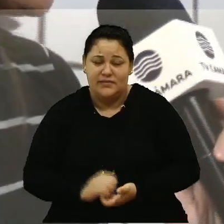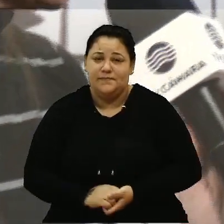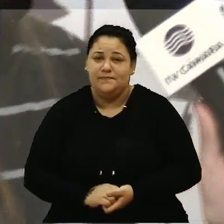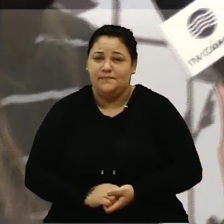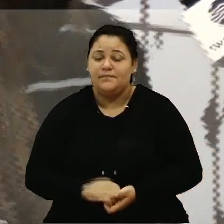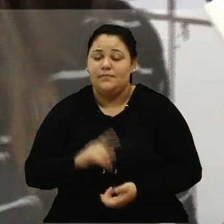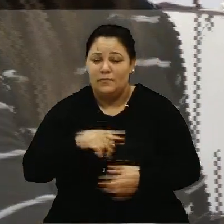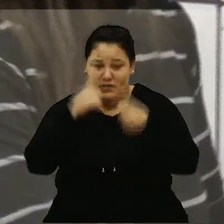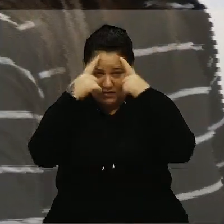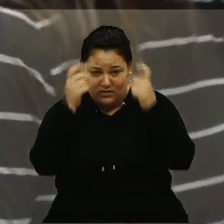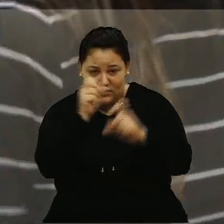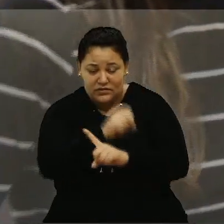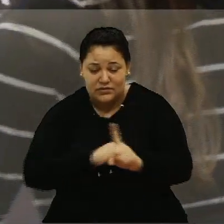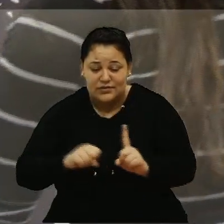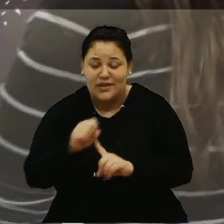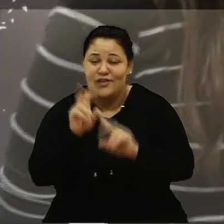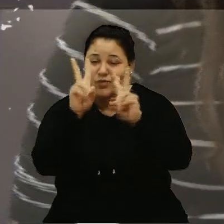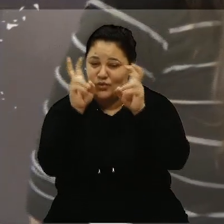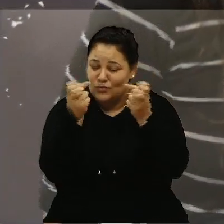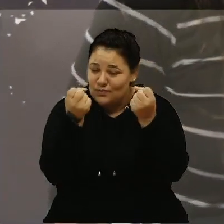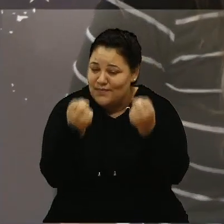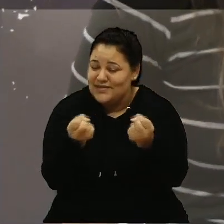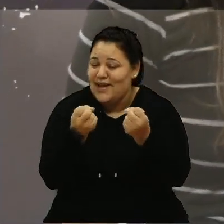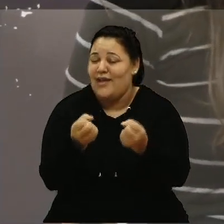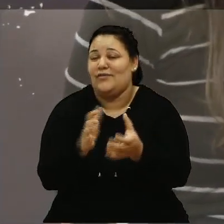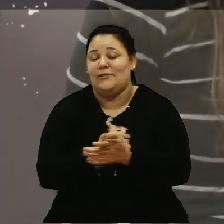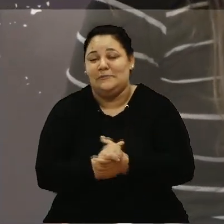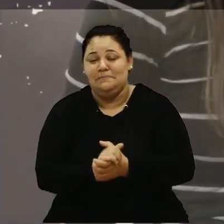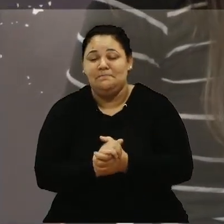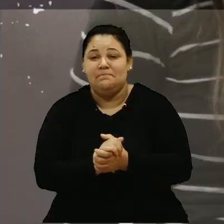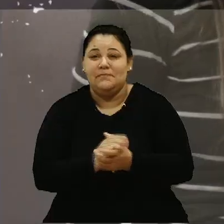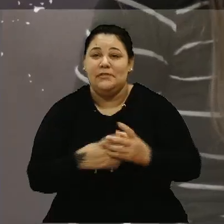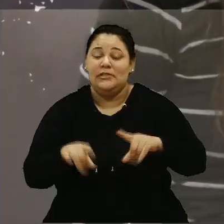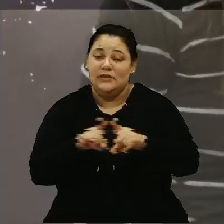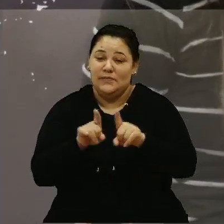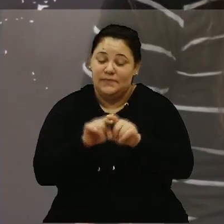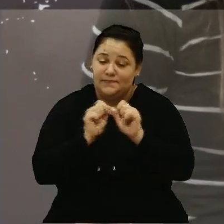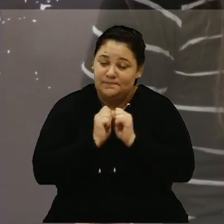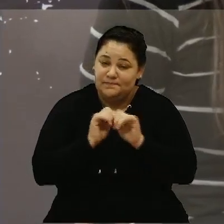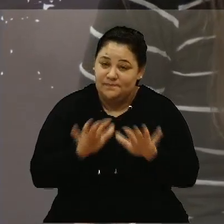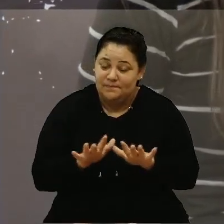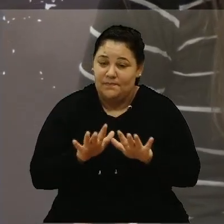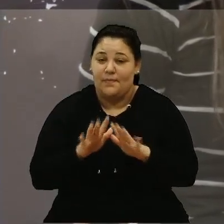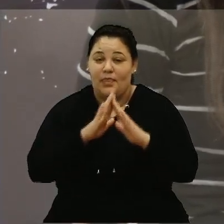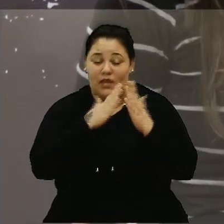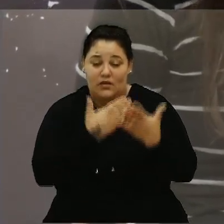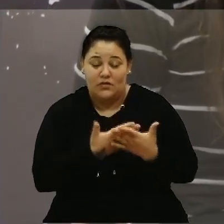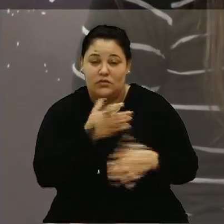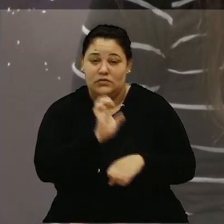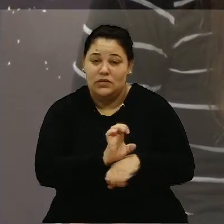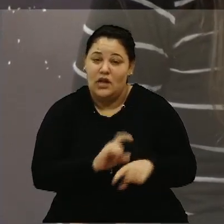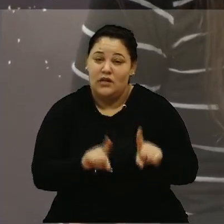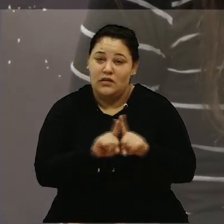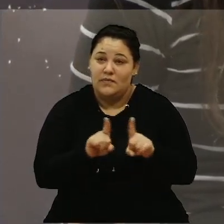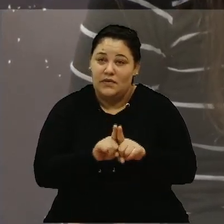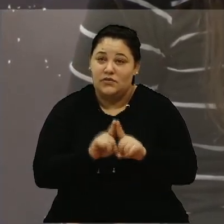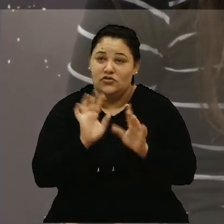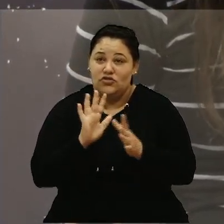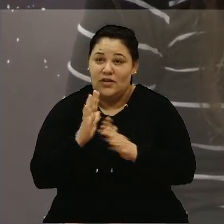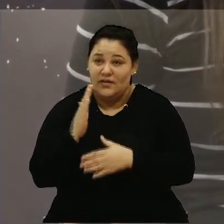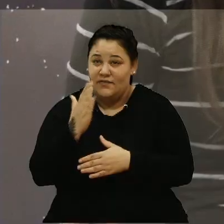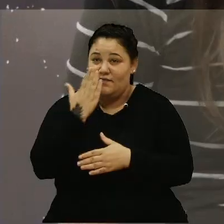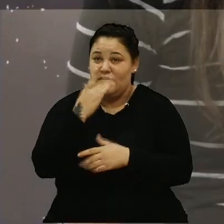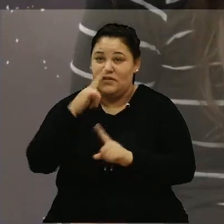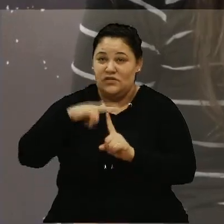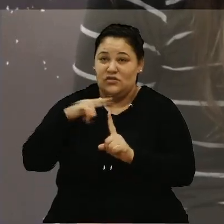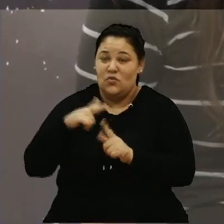violência na sociedade é um tema mais complexo mesmo, né, vereador? Inclusive se estendendo até para as escolas estaduais, né, que também enfrentam esse tipo de problema,